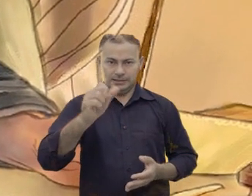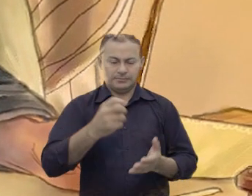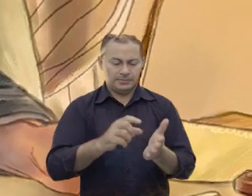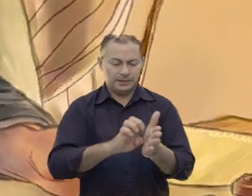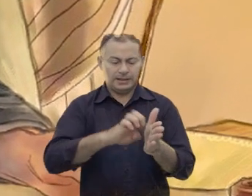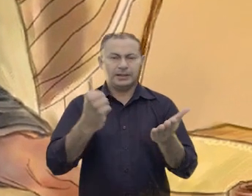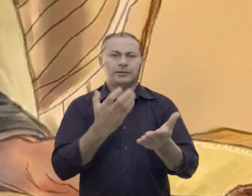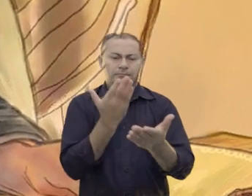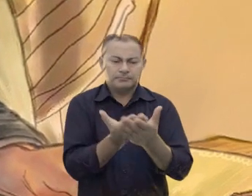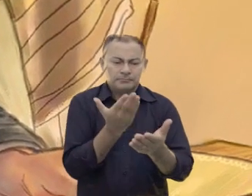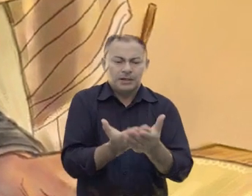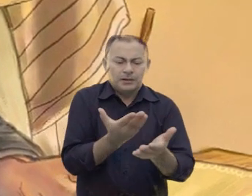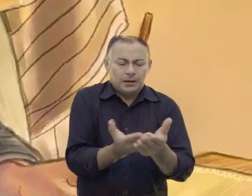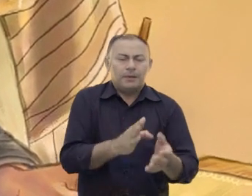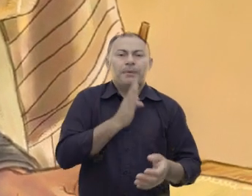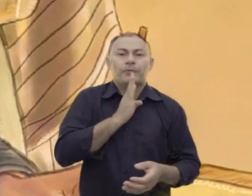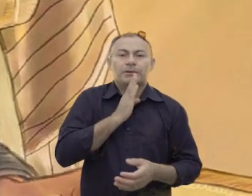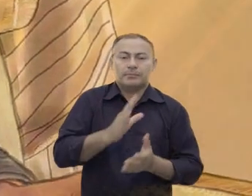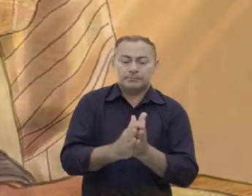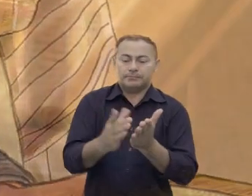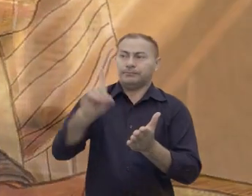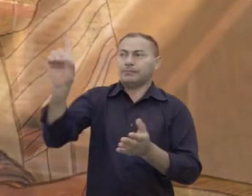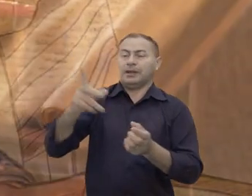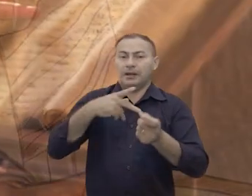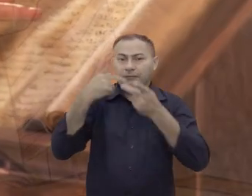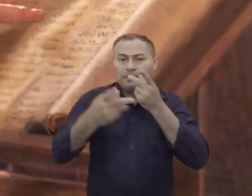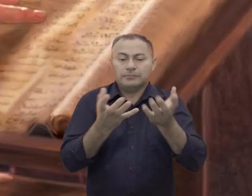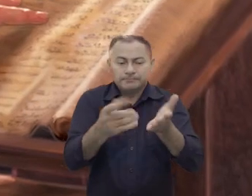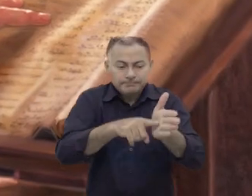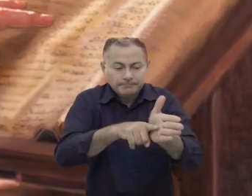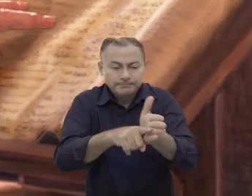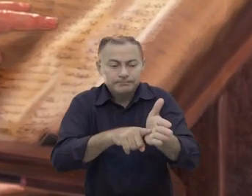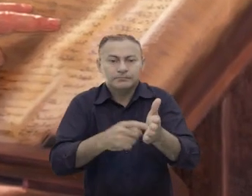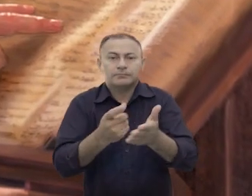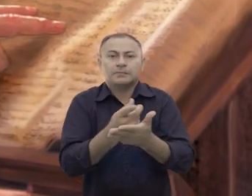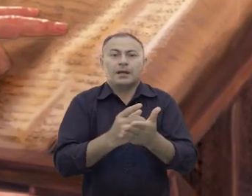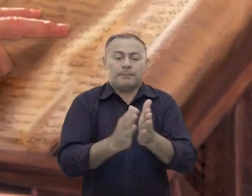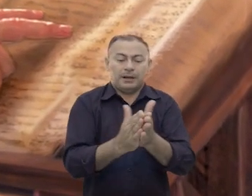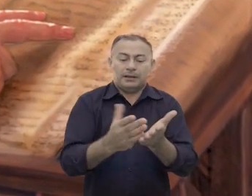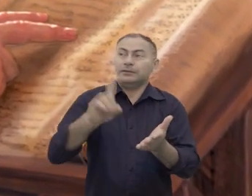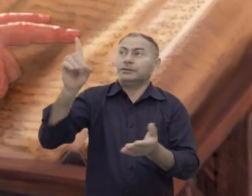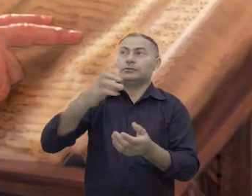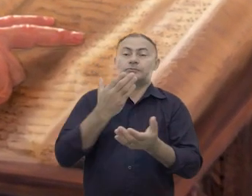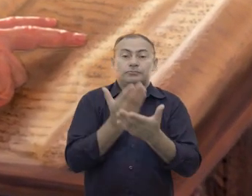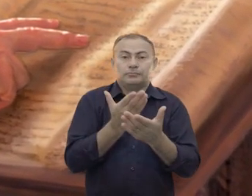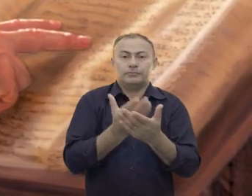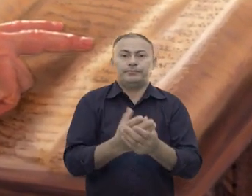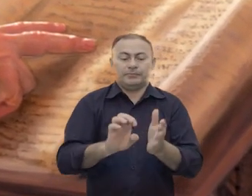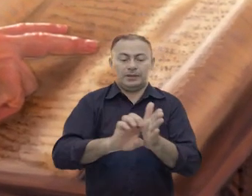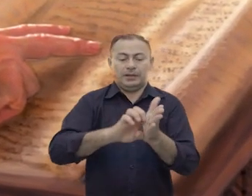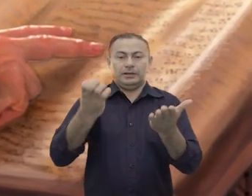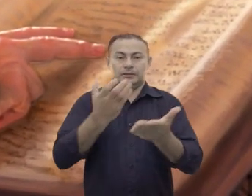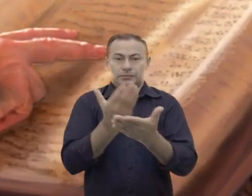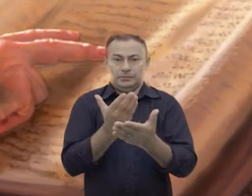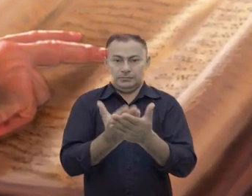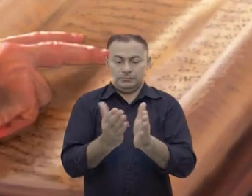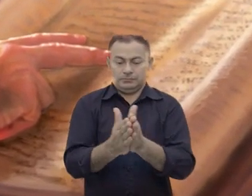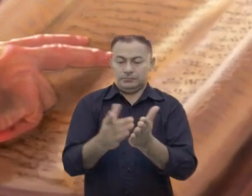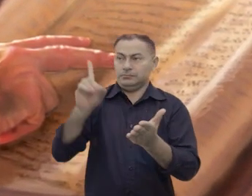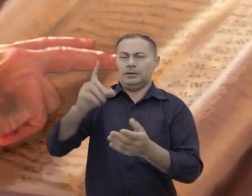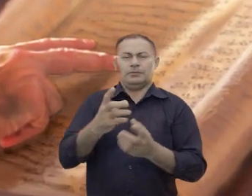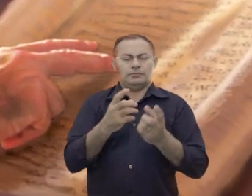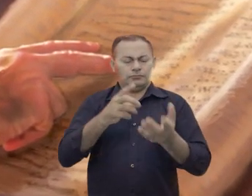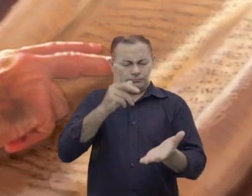dedicou-se a conhecer a palavra de Deus. Ele diz que buscou a palavra de Deus. Esdras